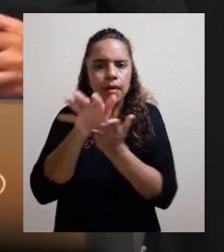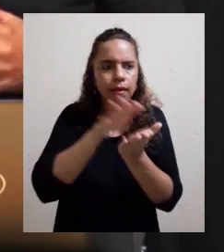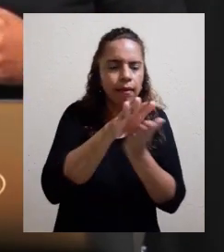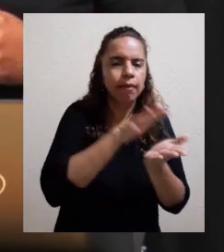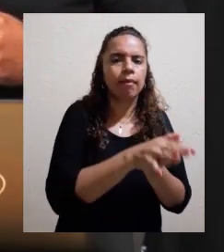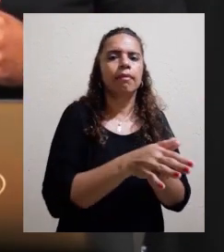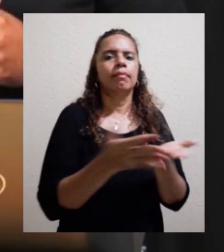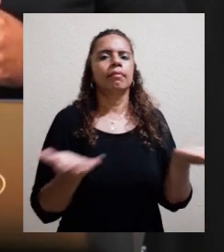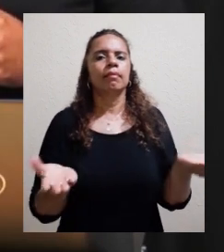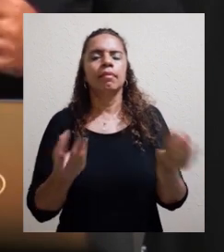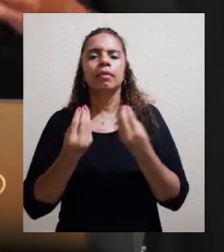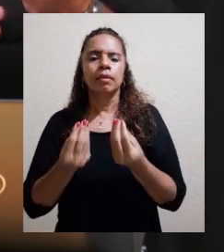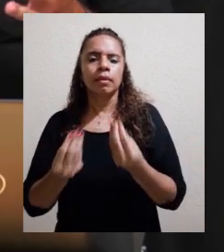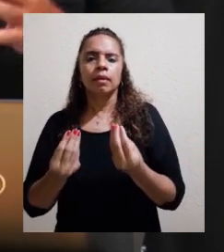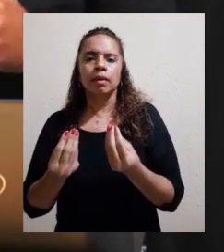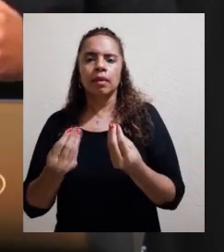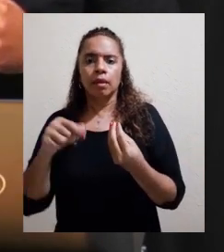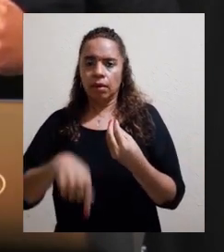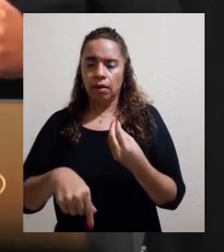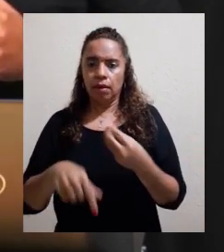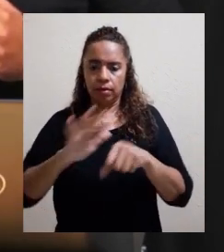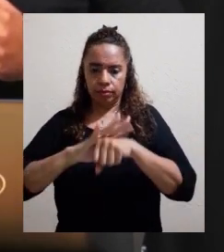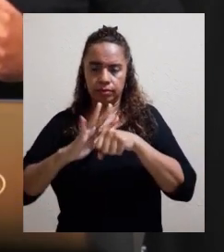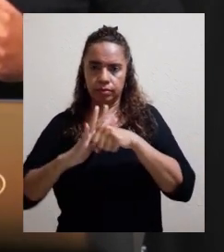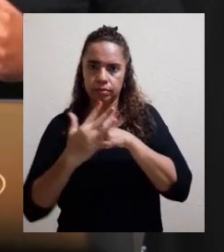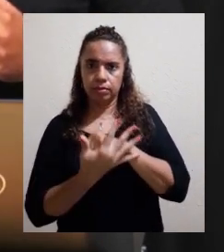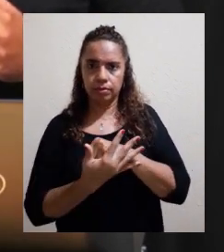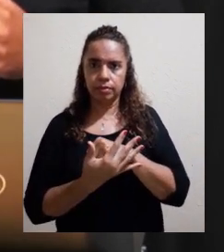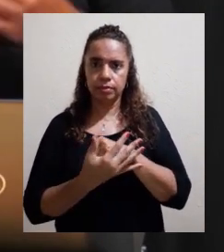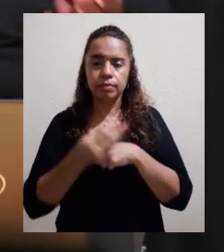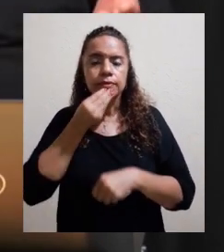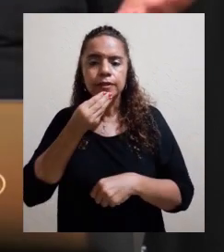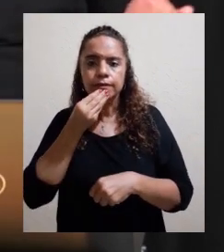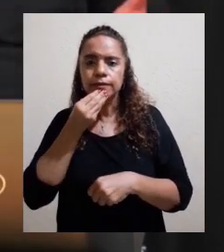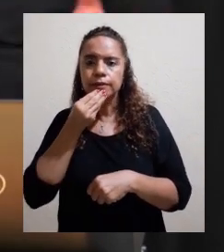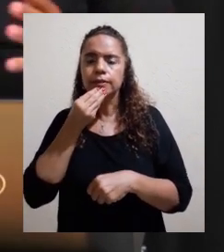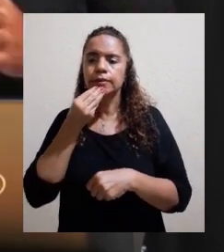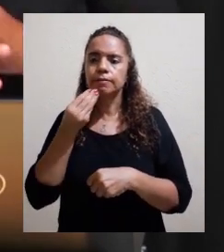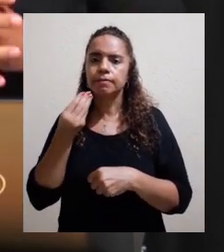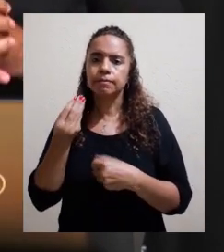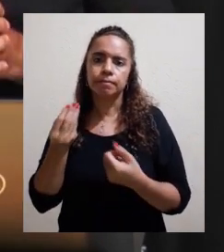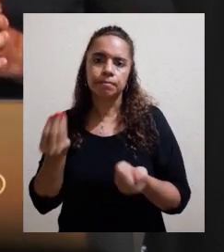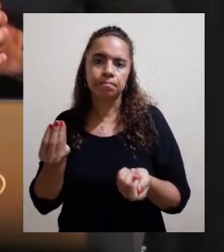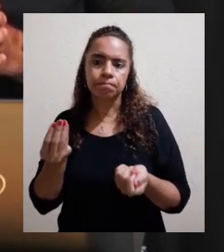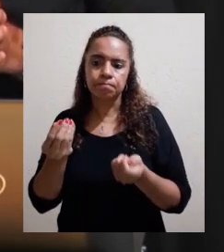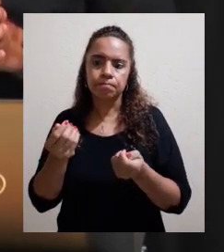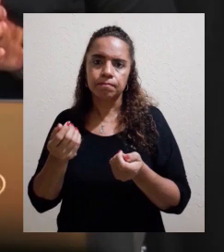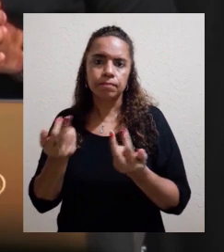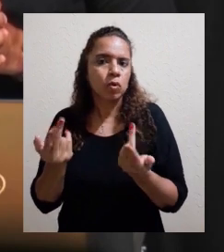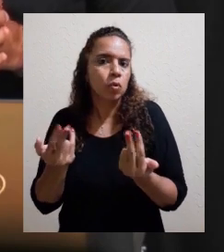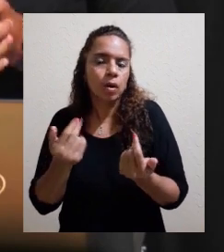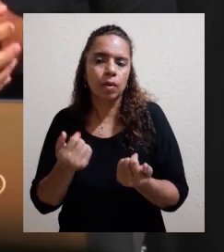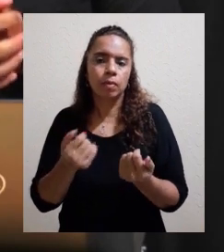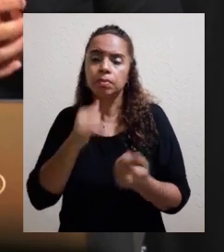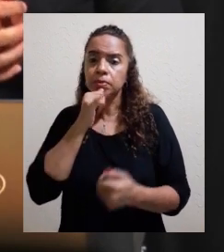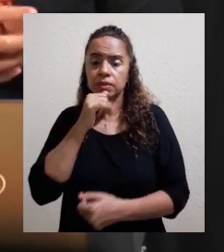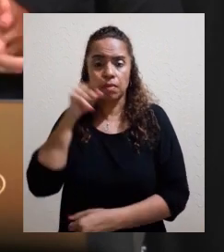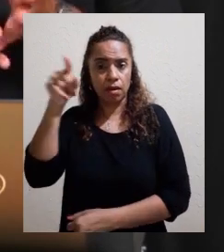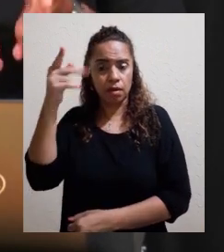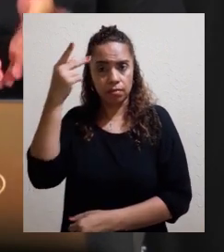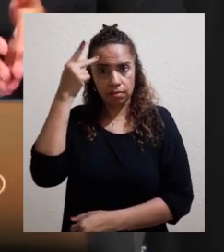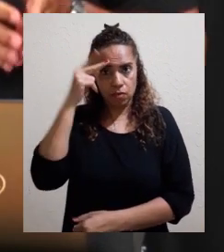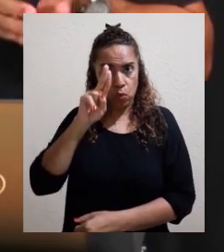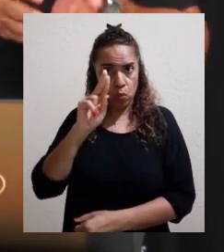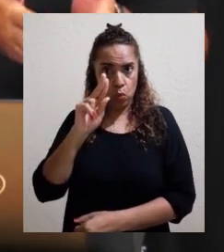moleculares do vírus. E eu acho que o exemplo das duas pesquisadoras que conseguiram sequenciar o